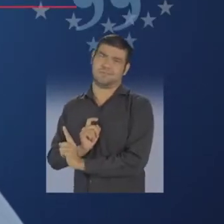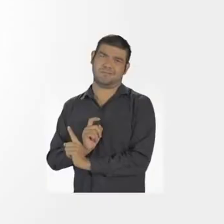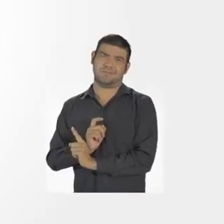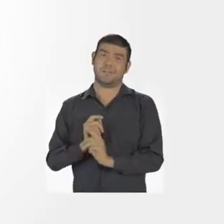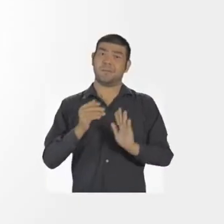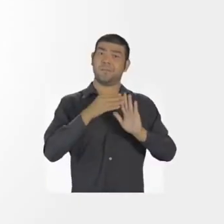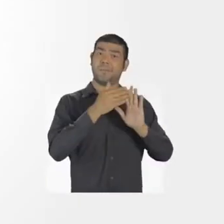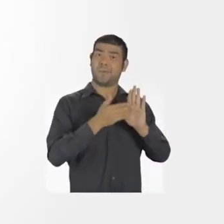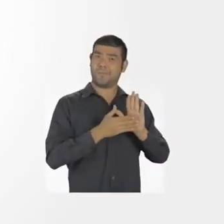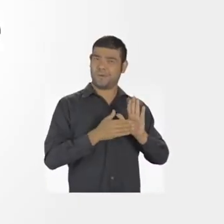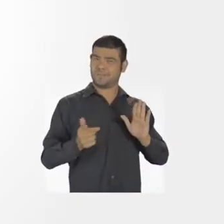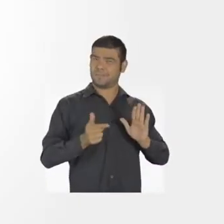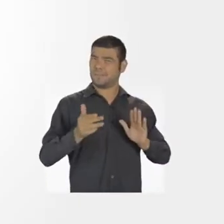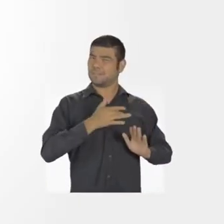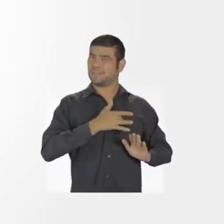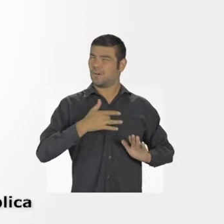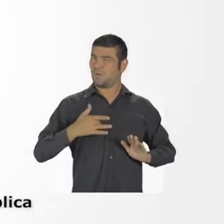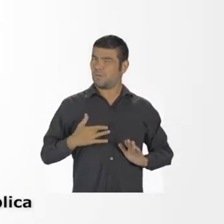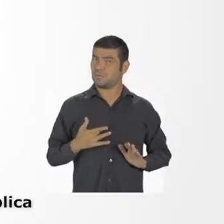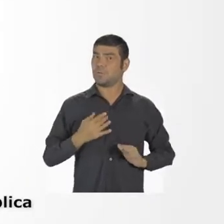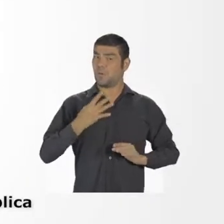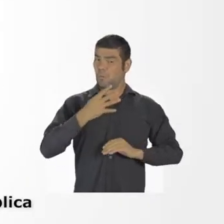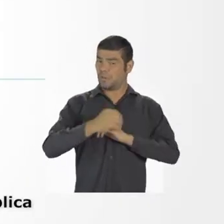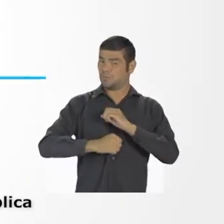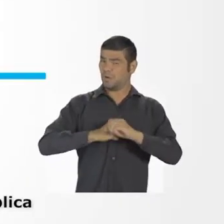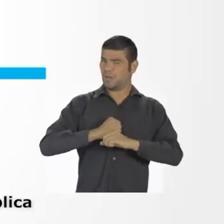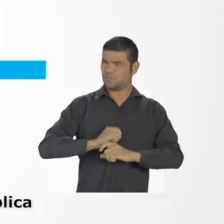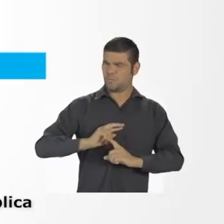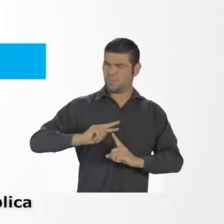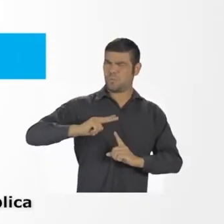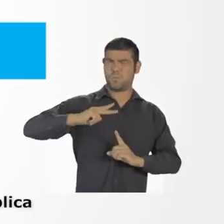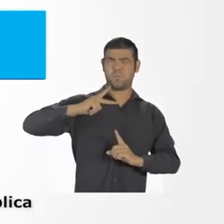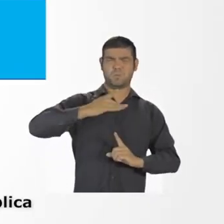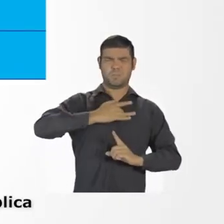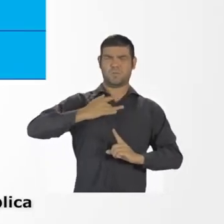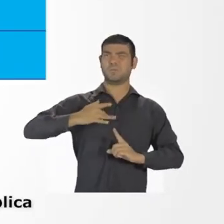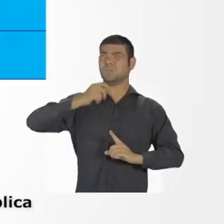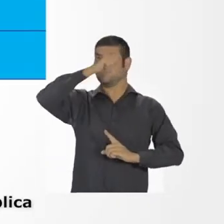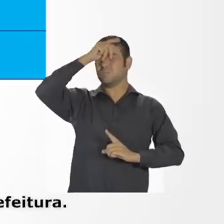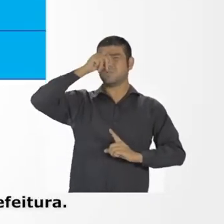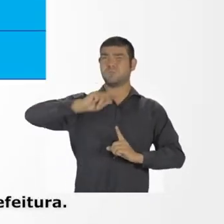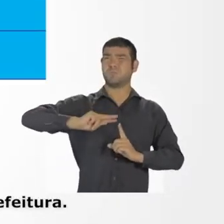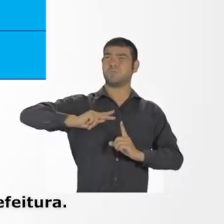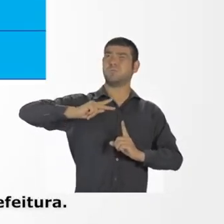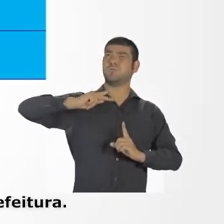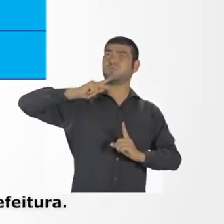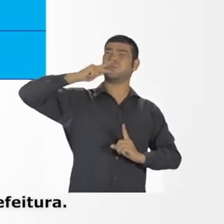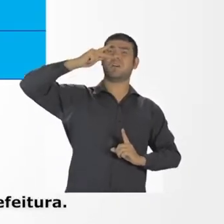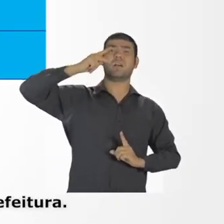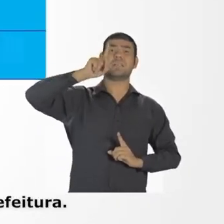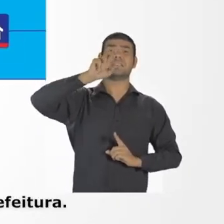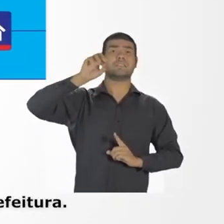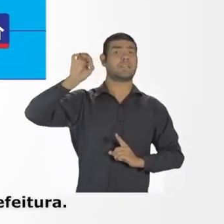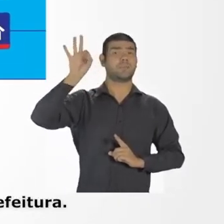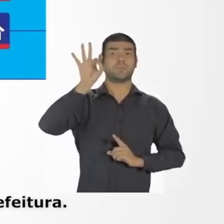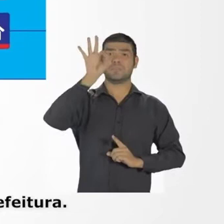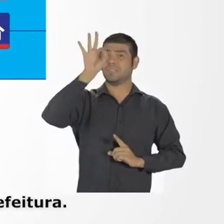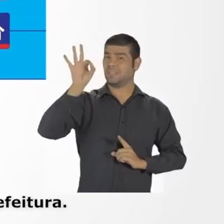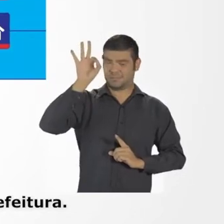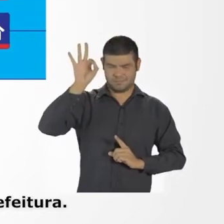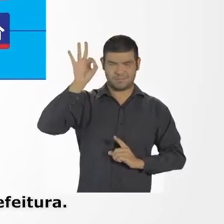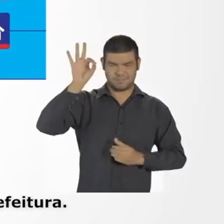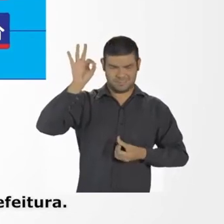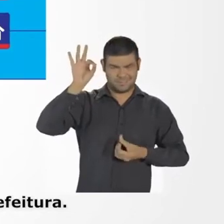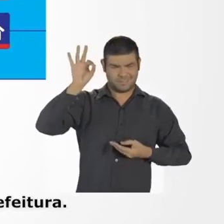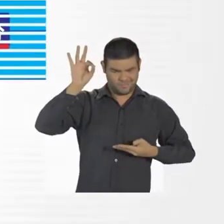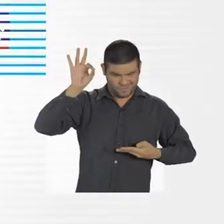você. Propostas de Alfredo para a saúde. Em 4 anos, aumentar a cobertura da saúde pública de 64% para 100% da população